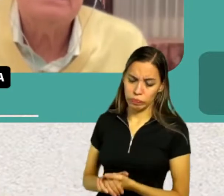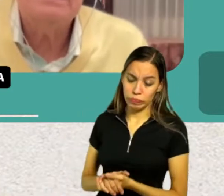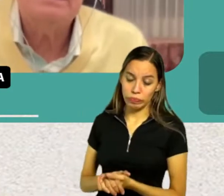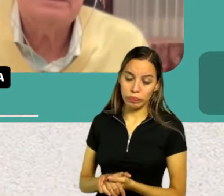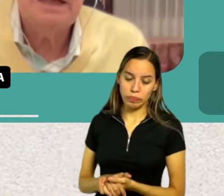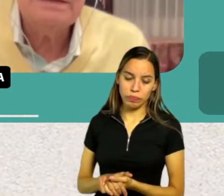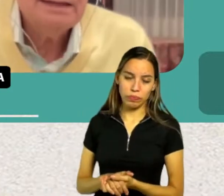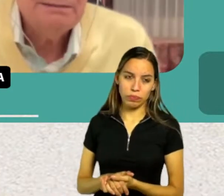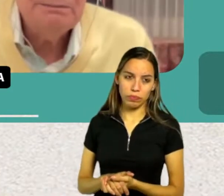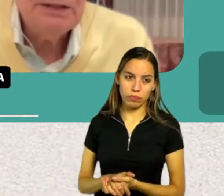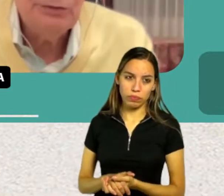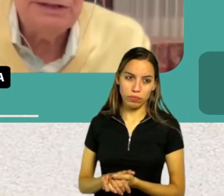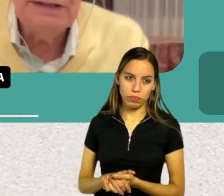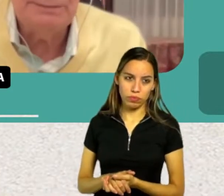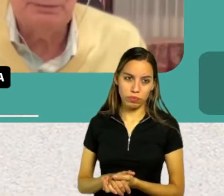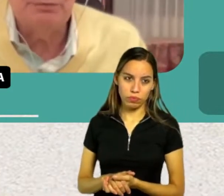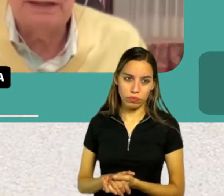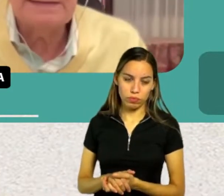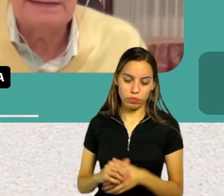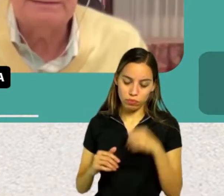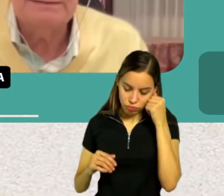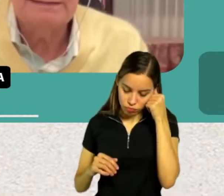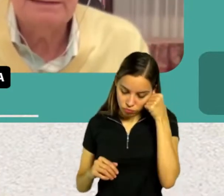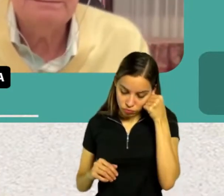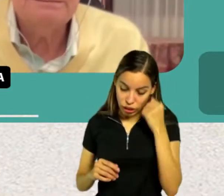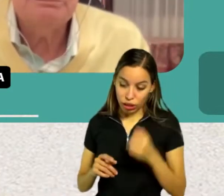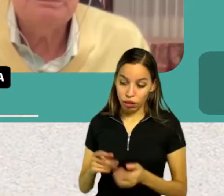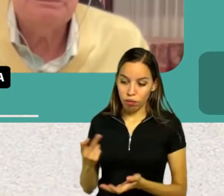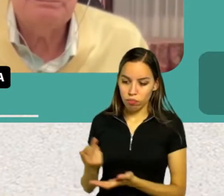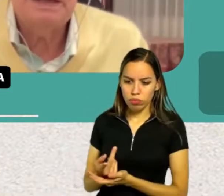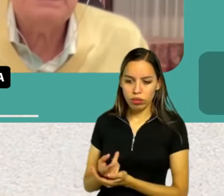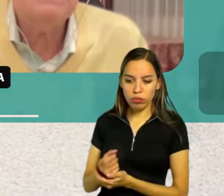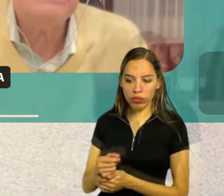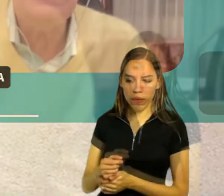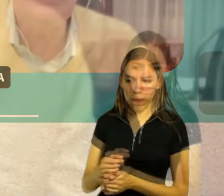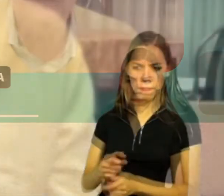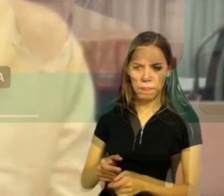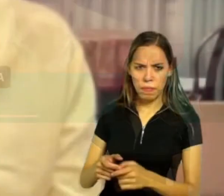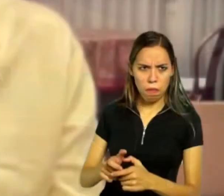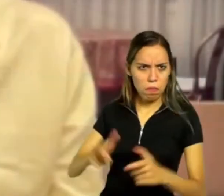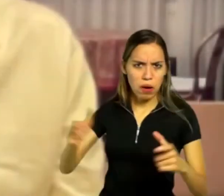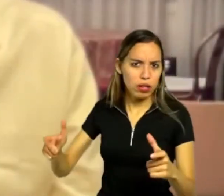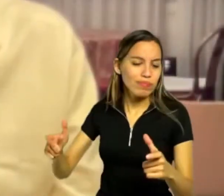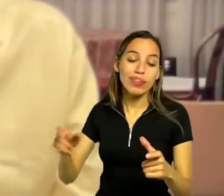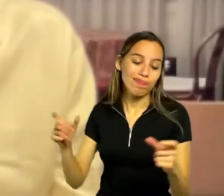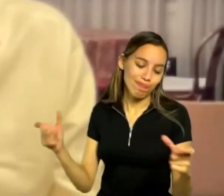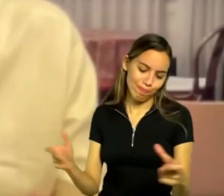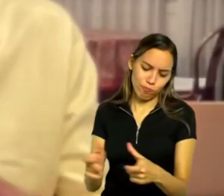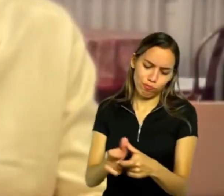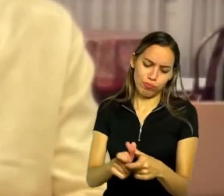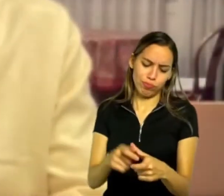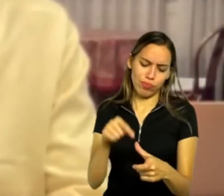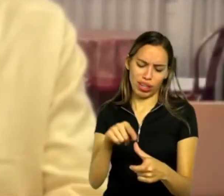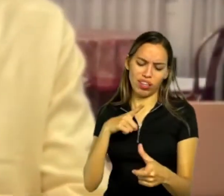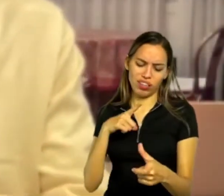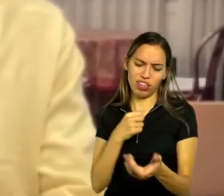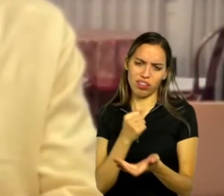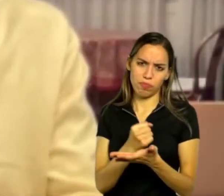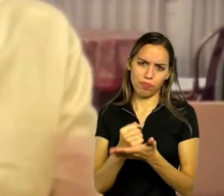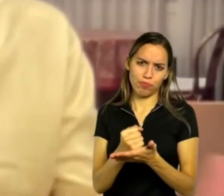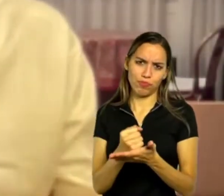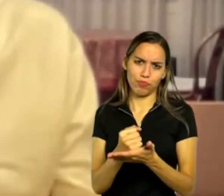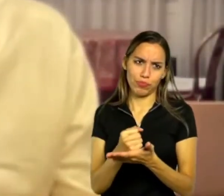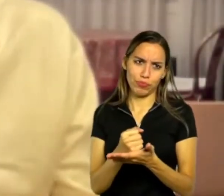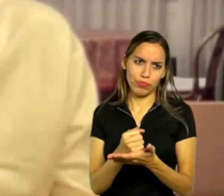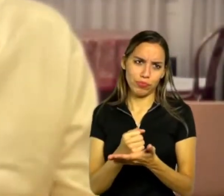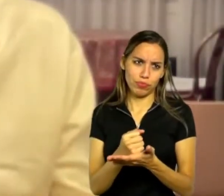que essa era uma minoria da população, era uma parte insignificante. Não atendia